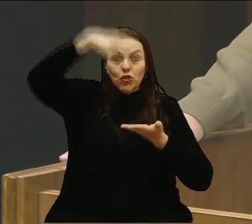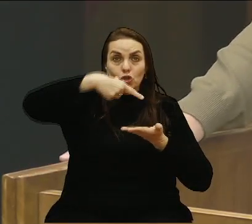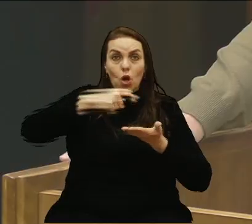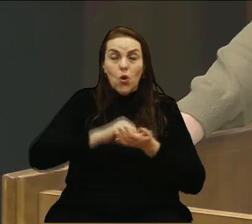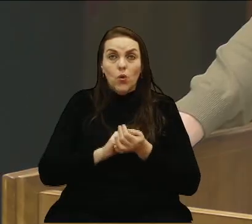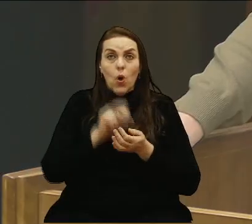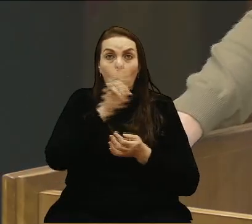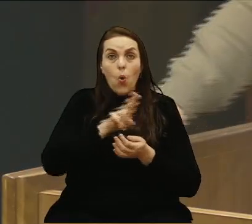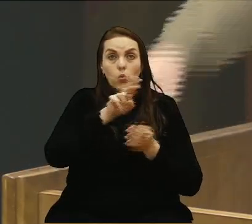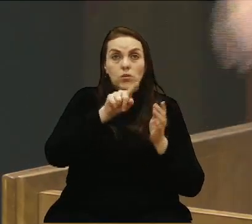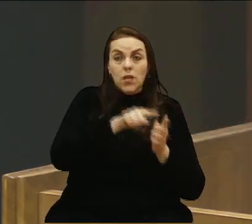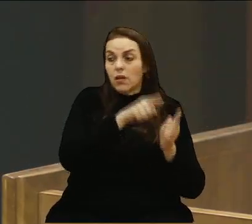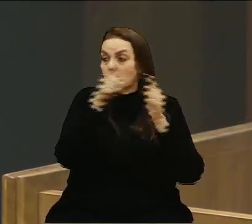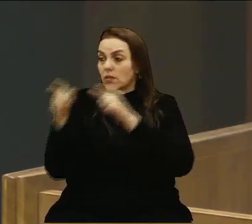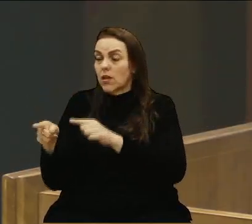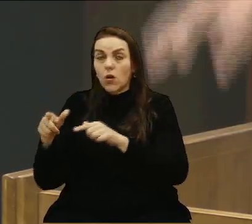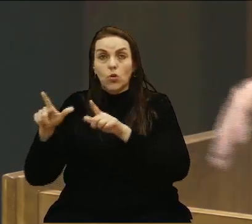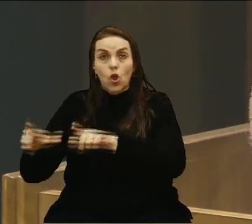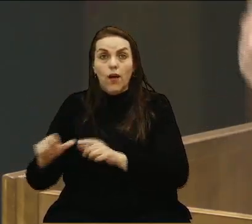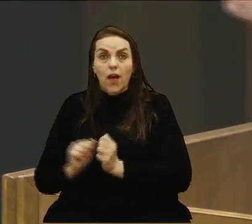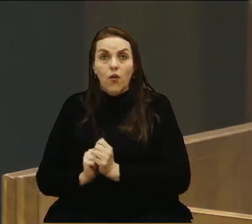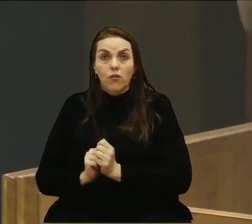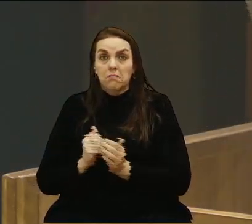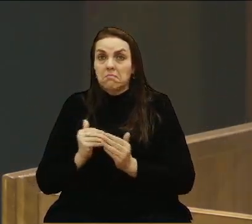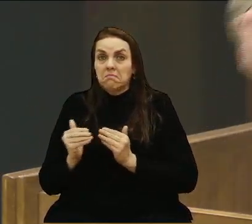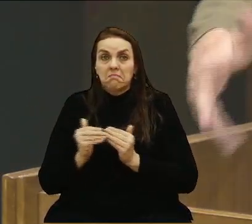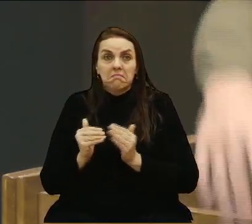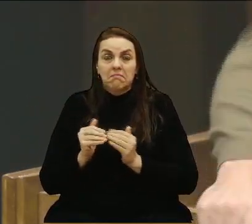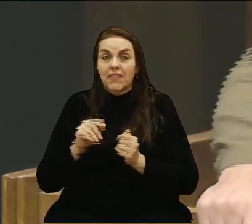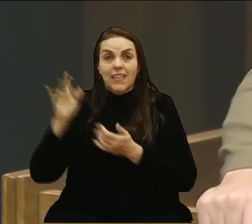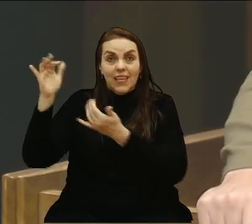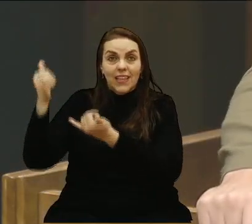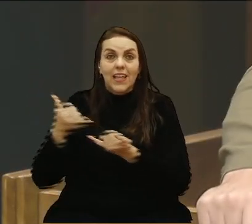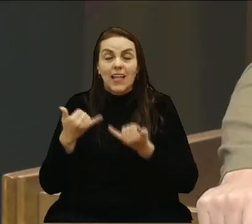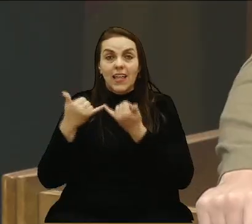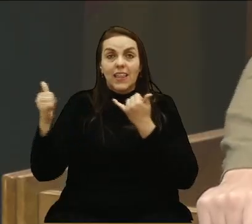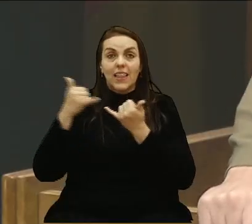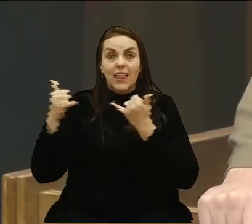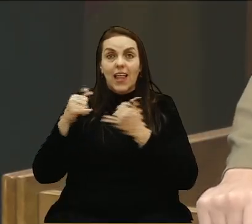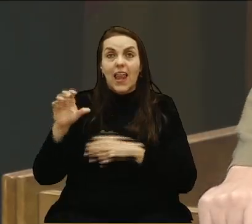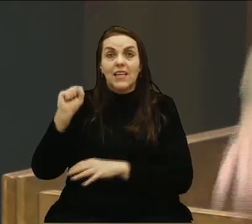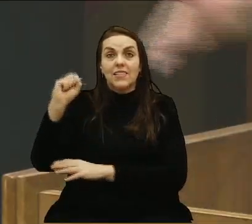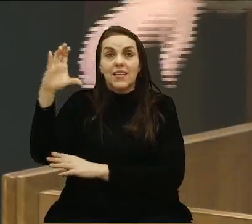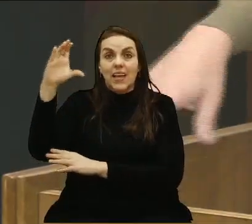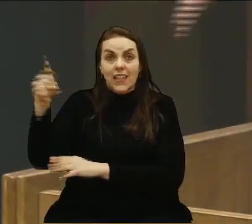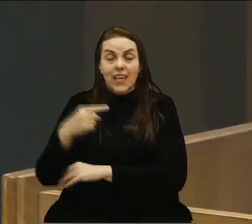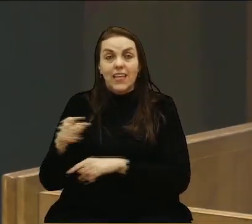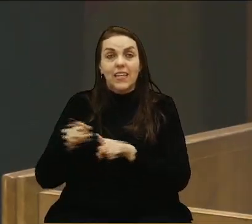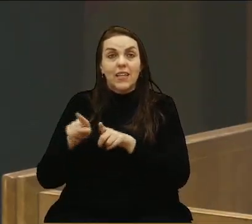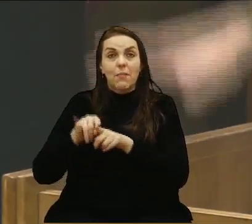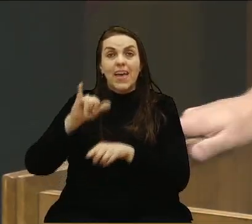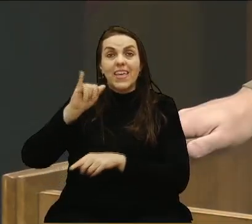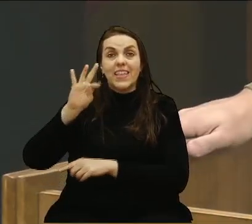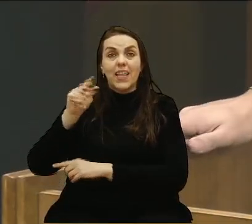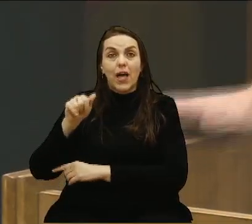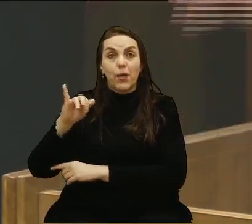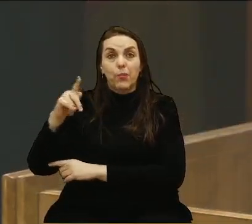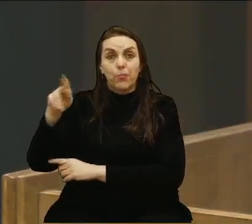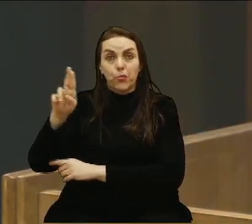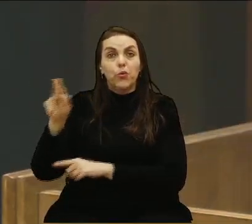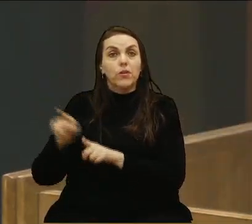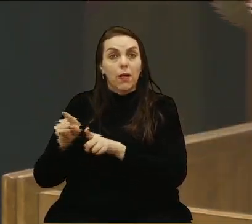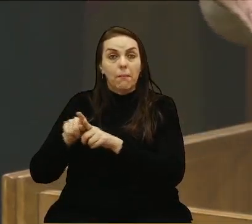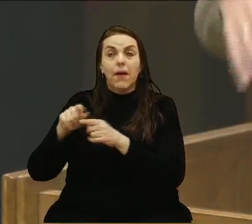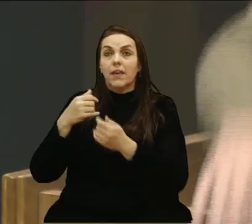outro. Sendo que eles têm que trazer energia de Criciúma e de Itaipu Binacional. E eles não querem autorizar o senhor e a senhora a levar energia